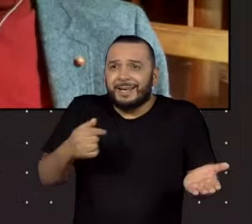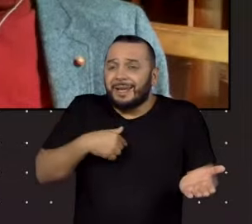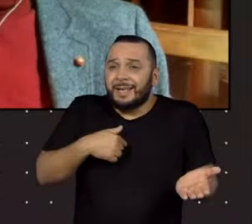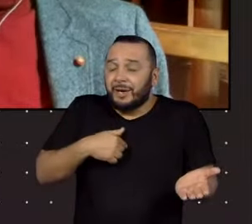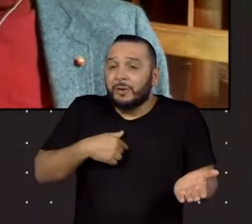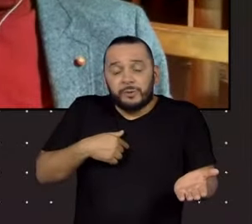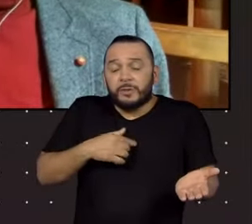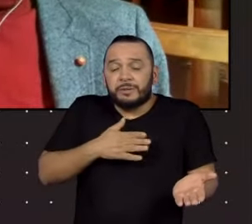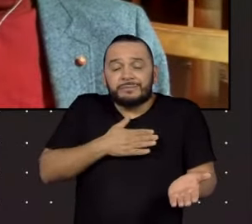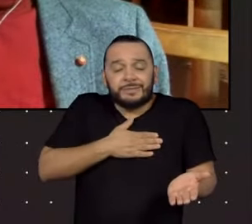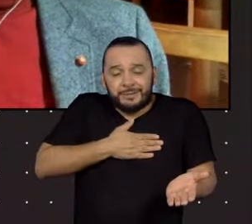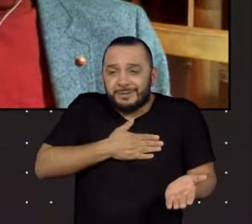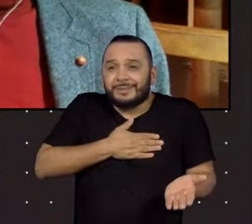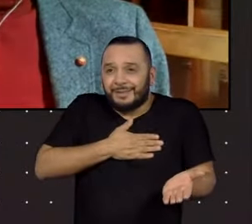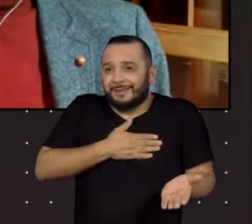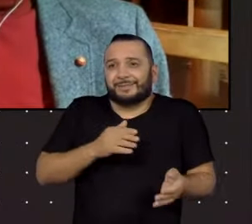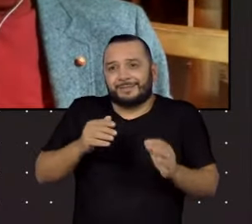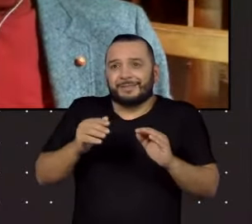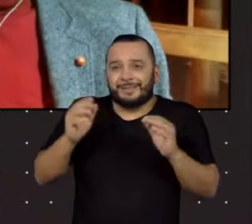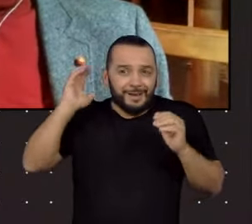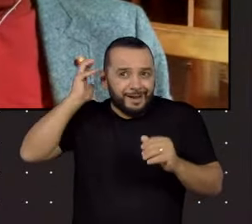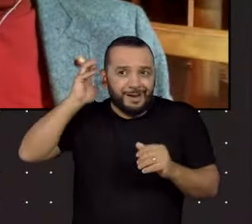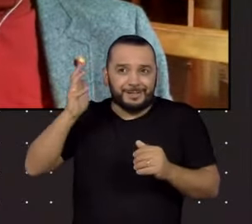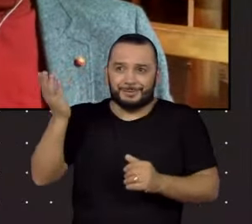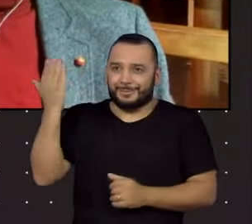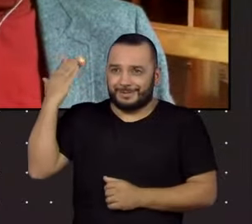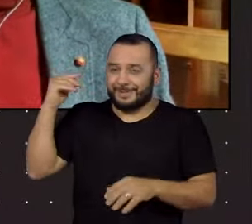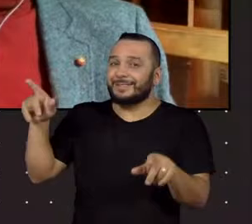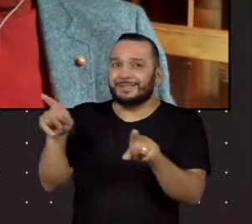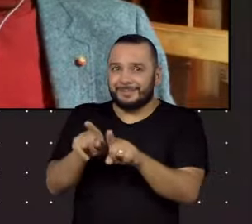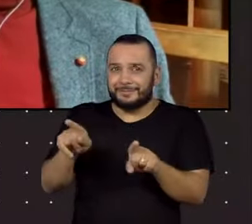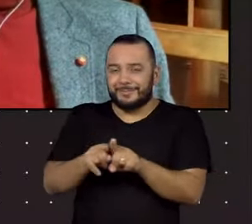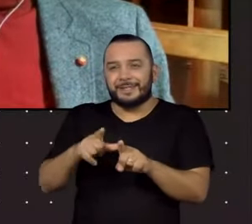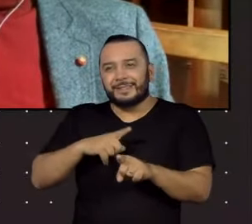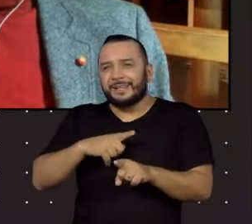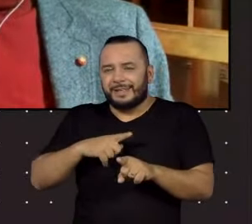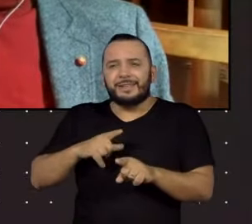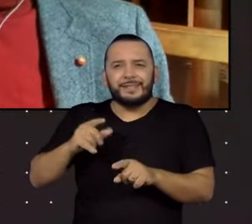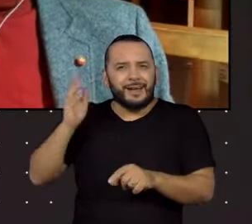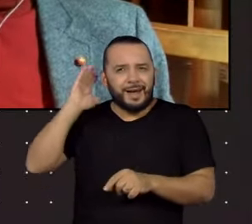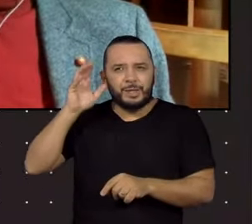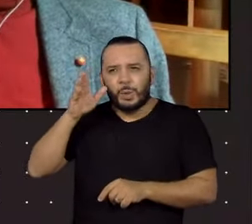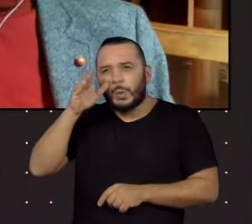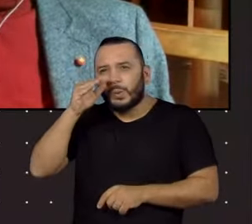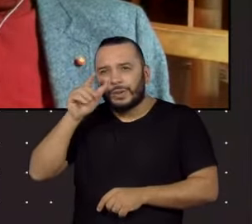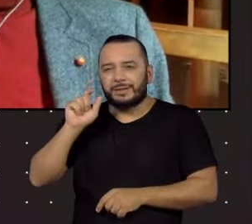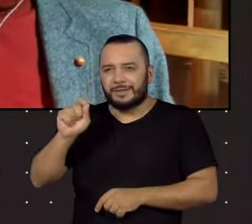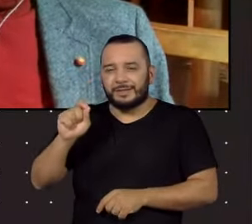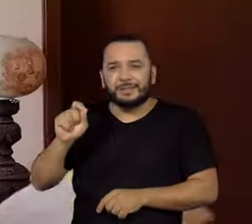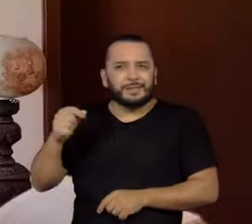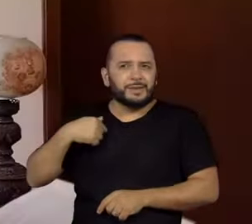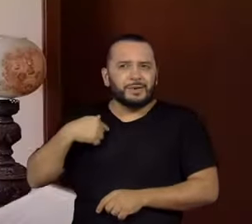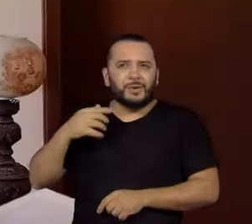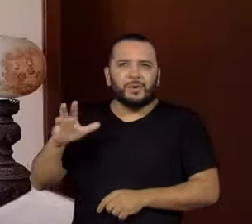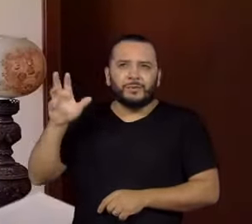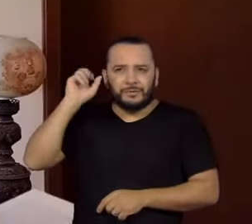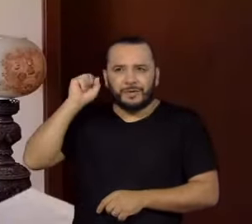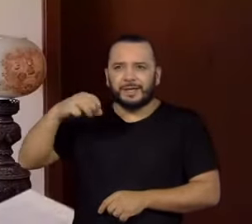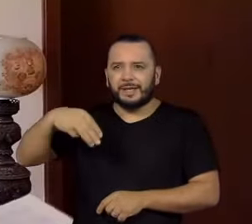gente. E tem nesse programa também muitas coisas curiosas. Foi lá que a gente ouviu